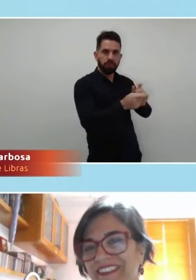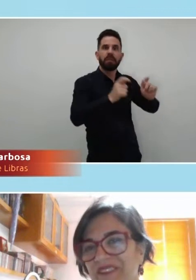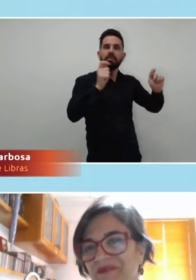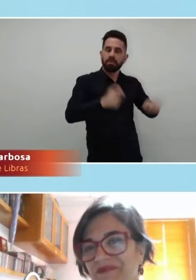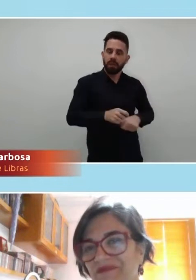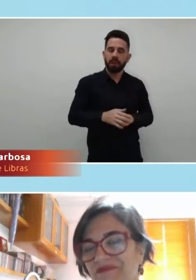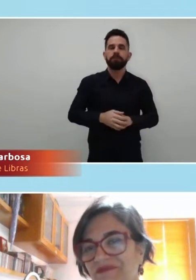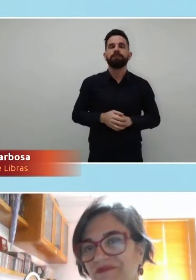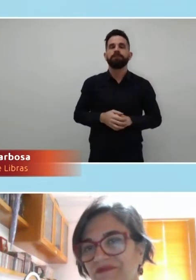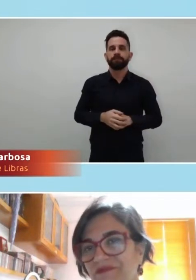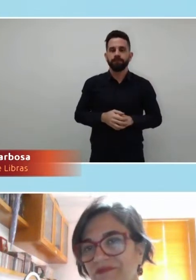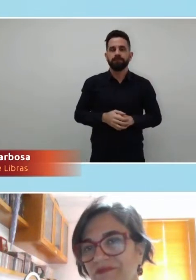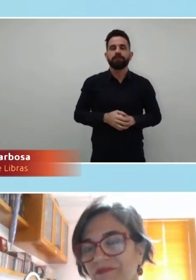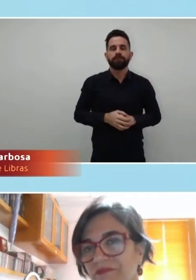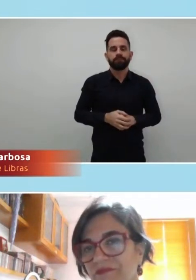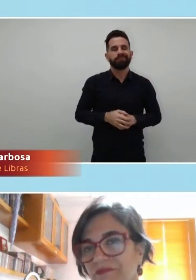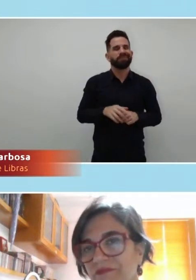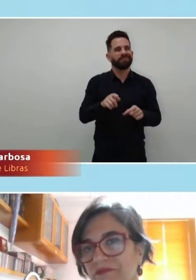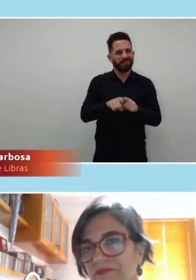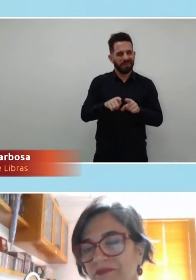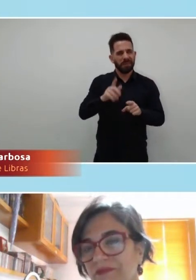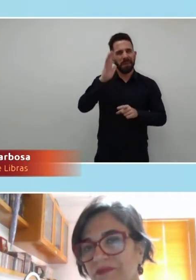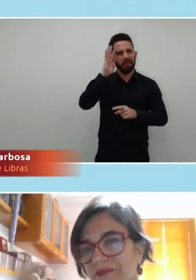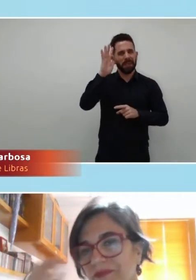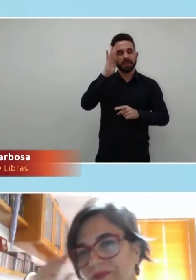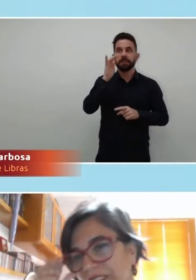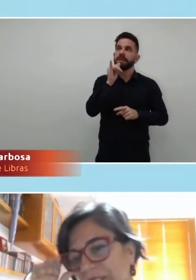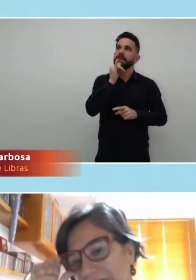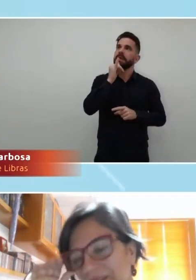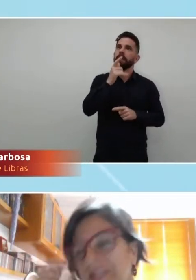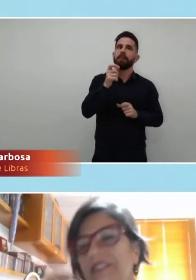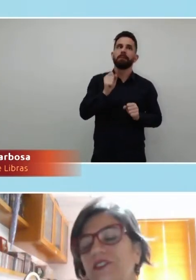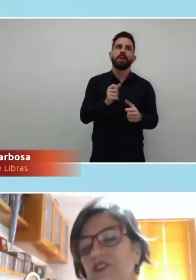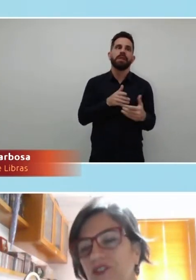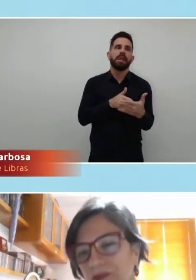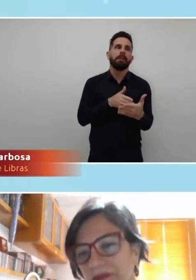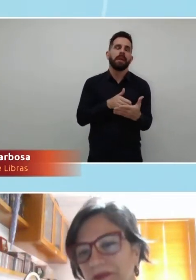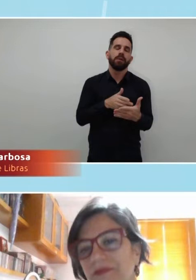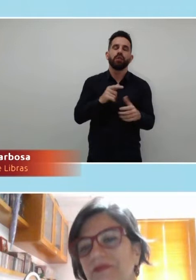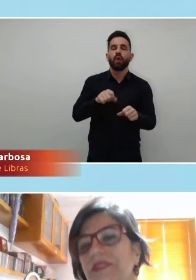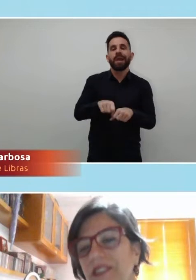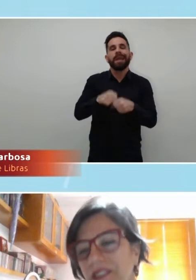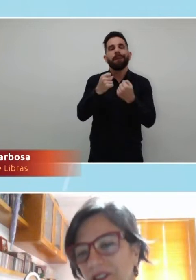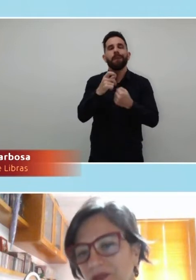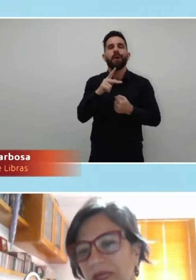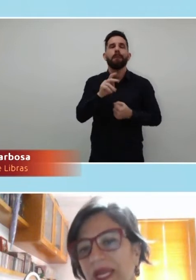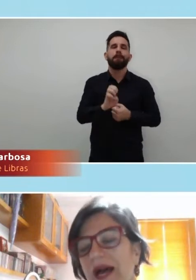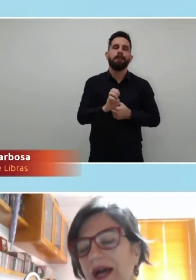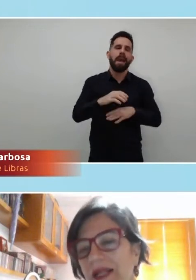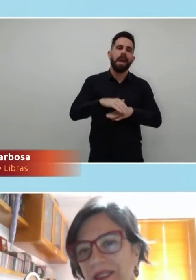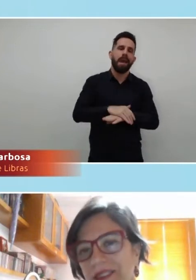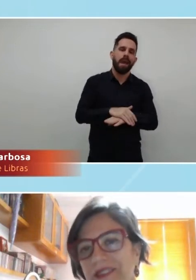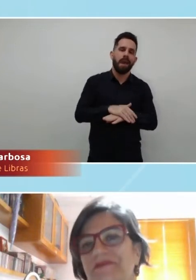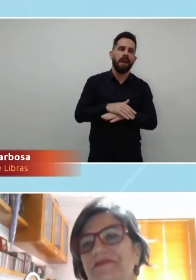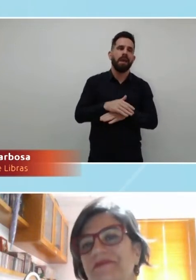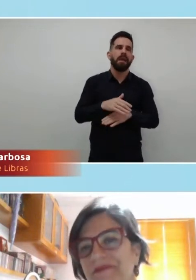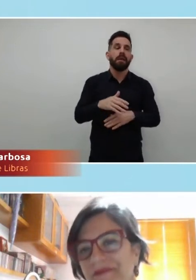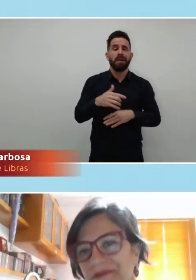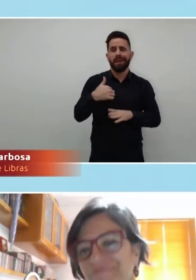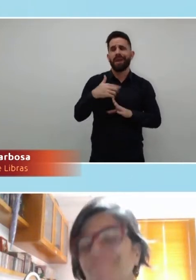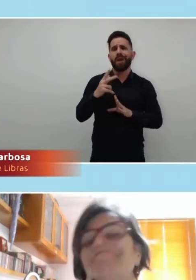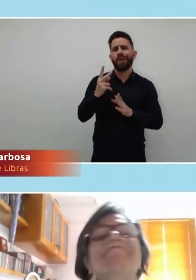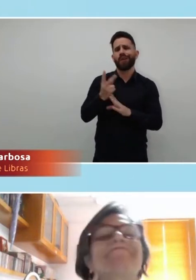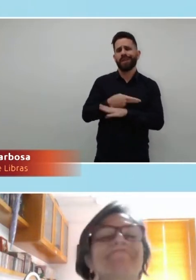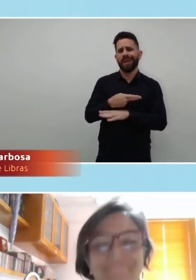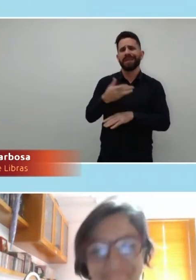estão, por um momento, limitadas, né, na sua mobilidade, por exemplo, quebrou um pé. Eu passei por isso, inclusive,